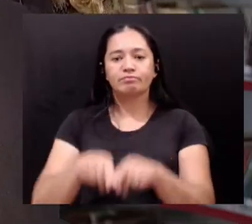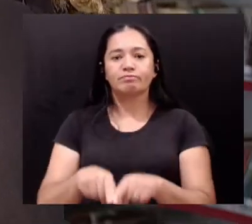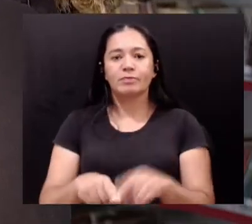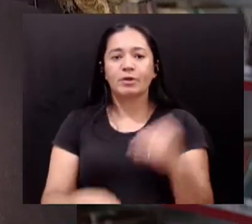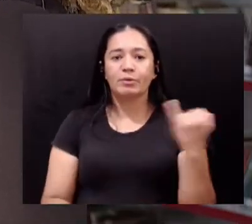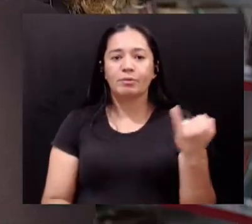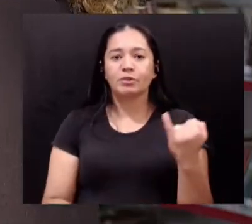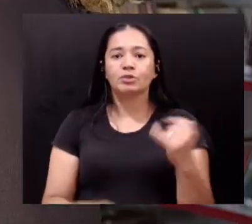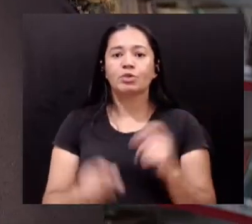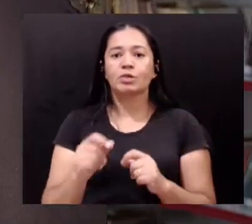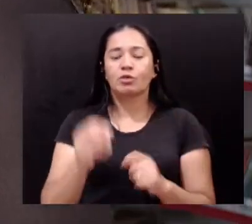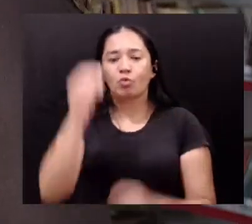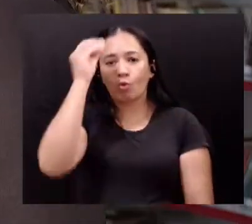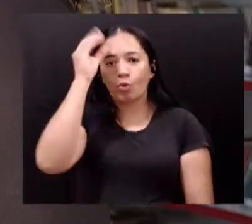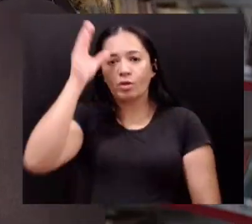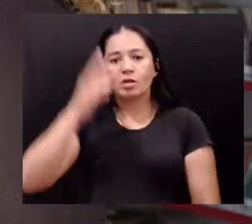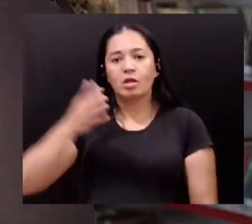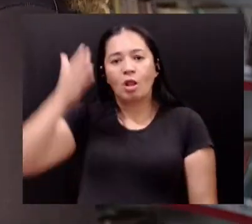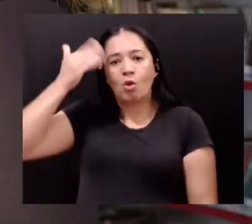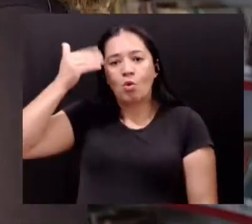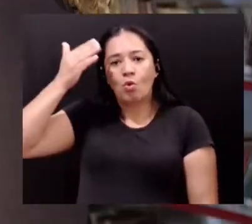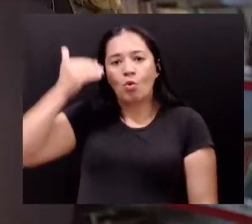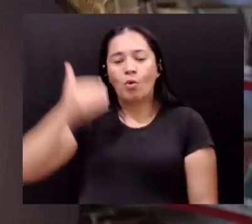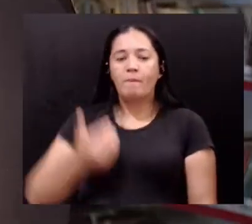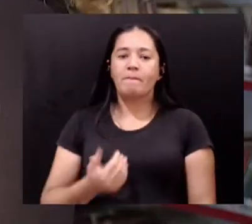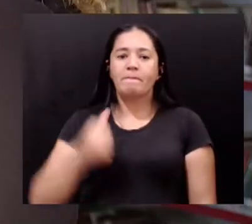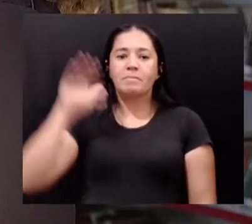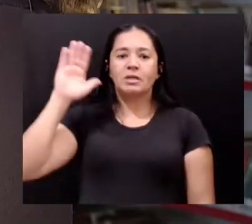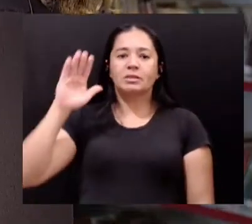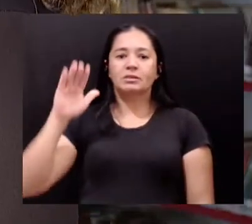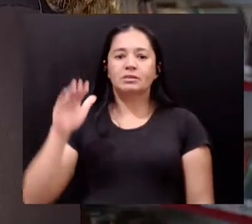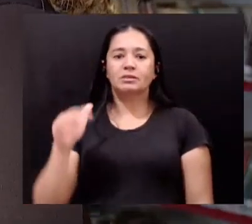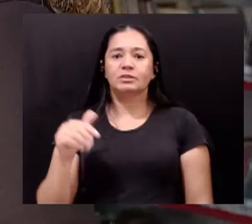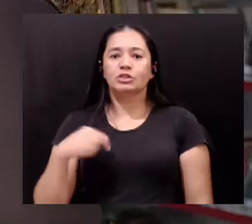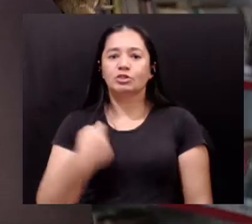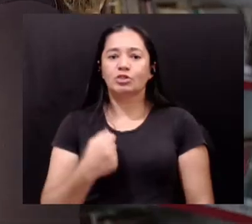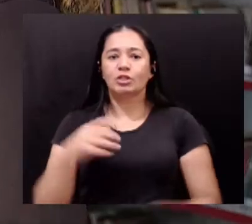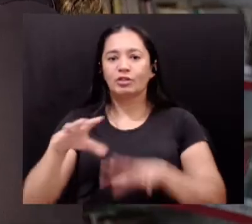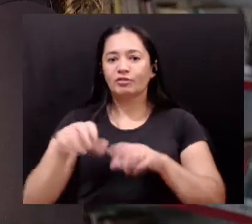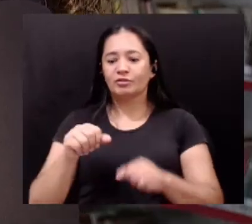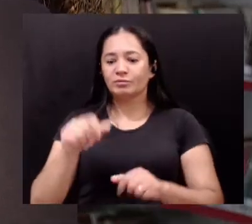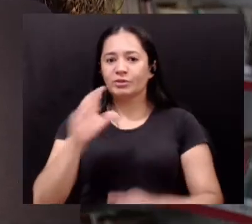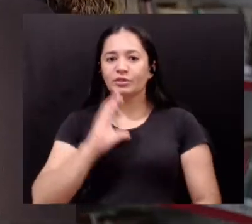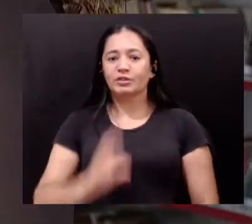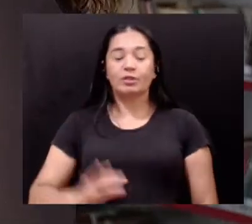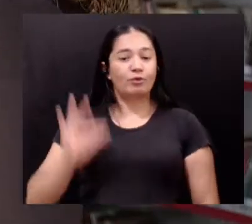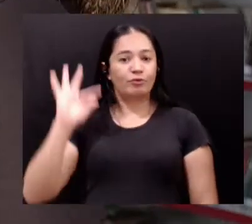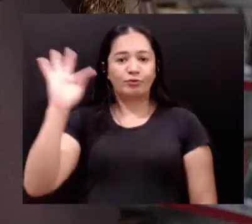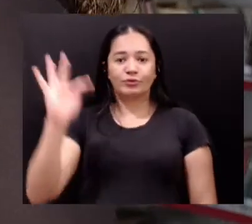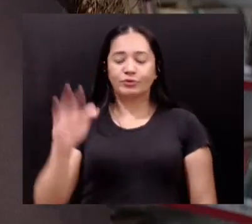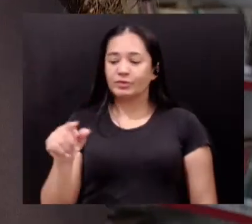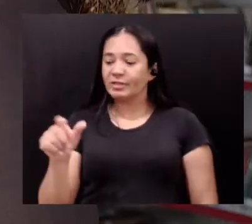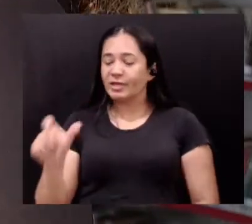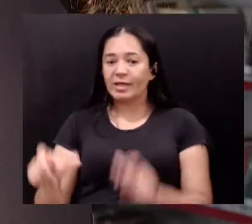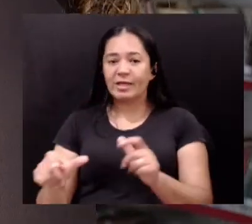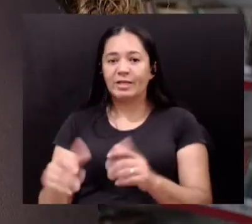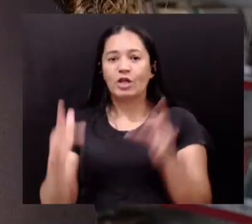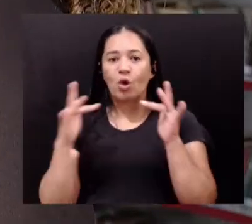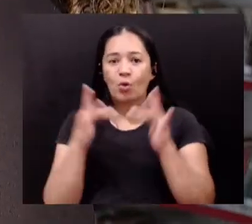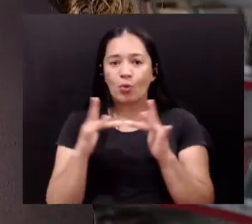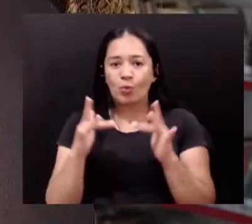ainda para eles, né? E é aquela questão, a gente está formando o cidadão do futuro. Então, eles tendo esse contato já nesse